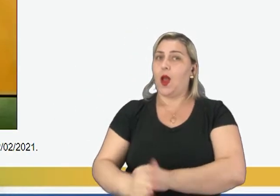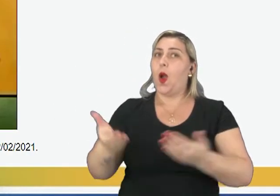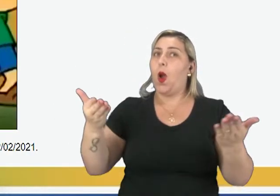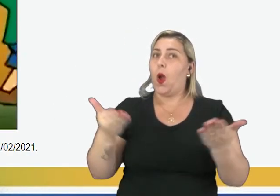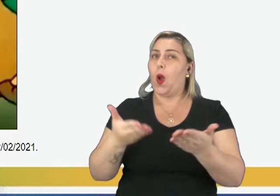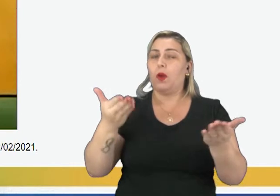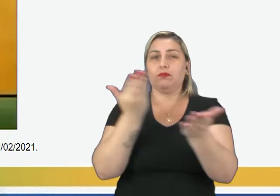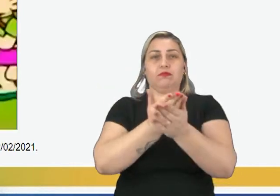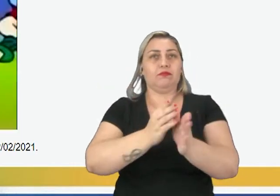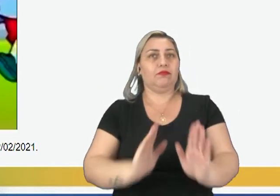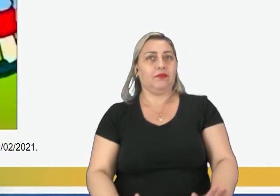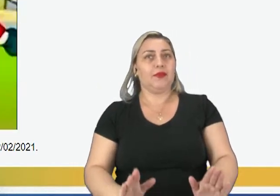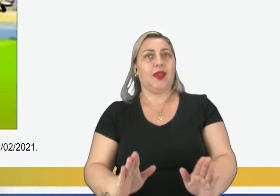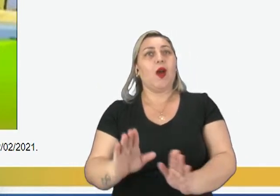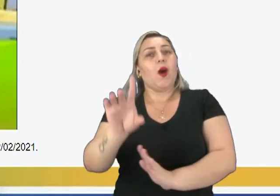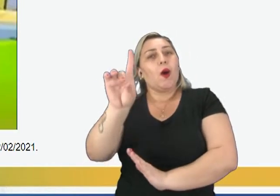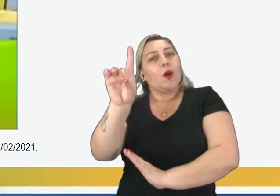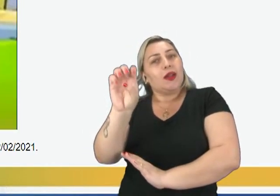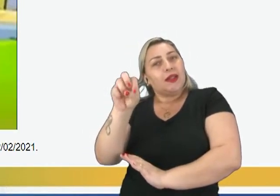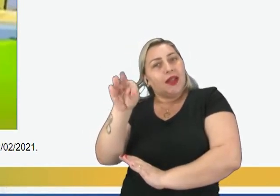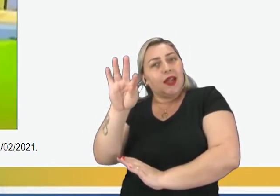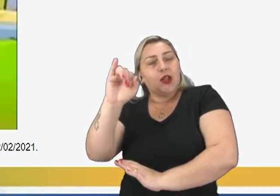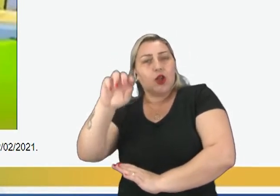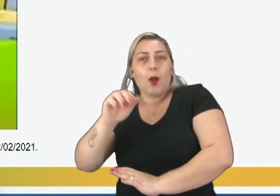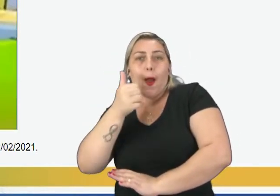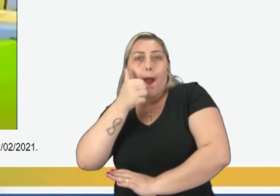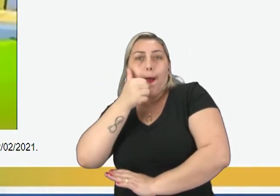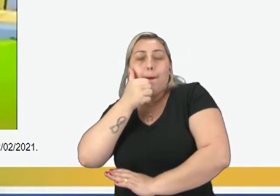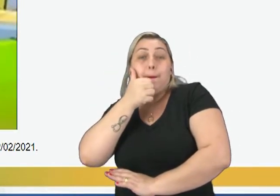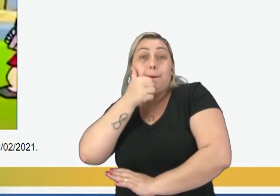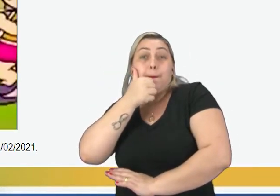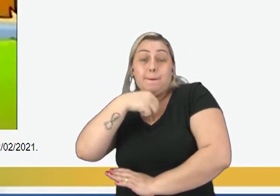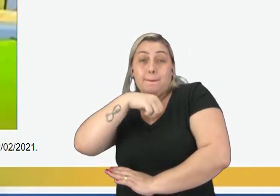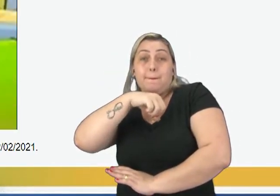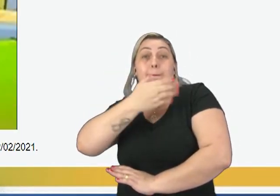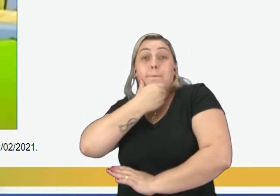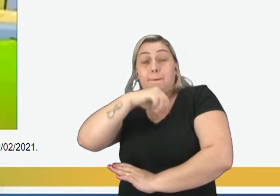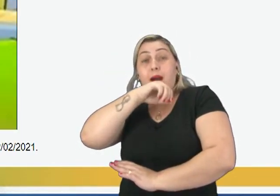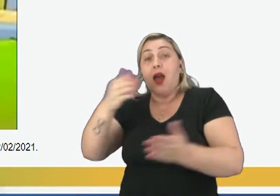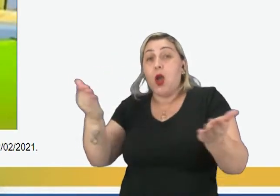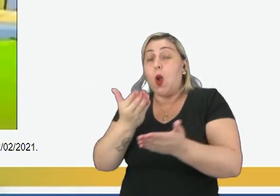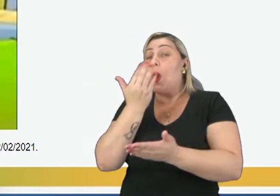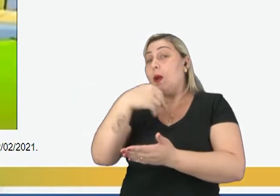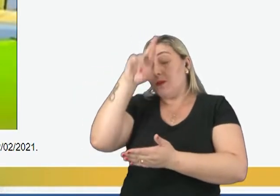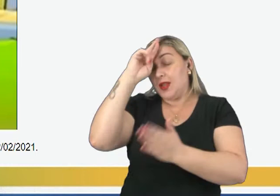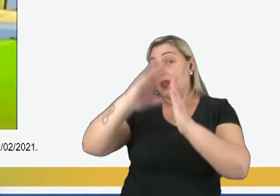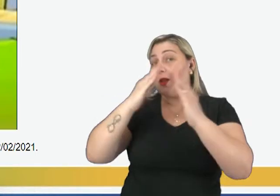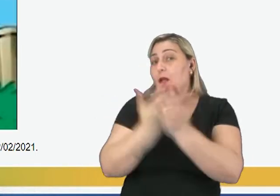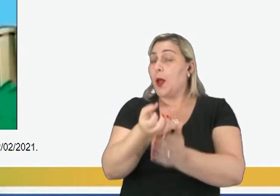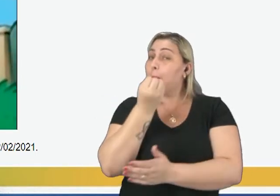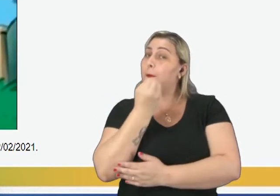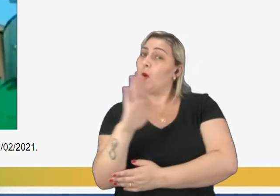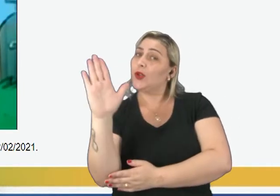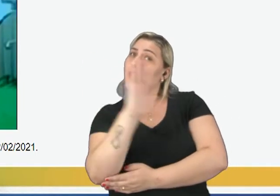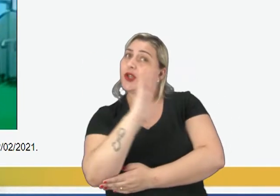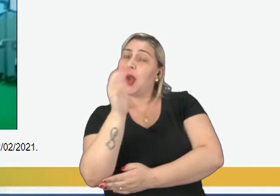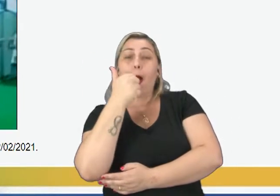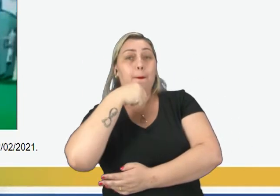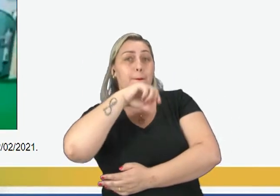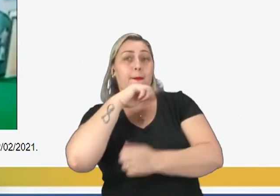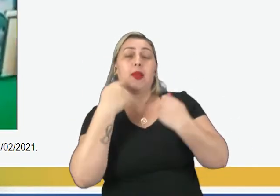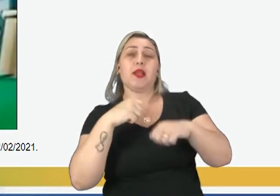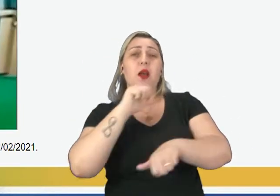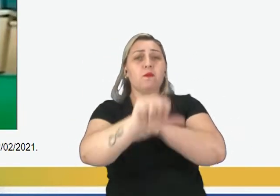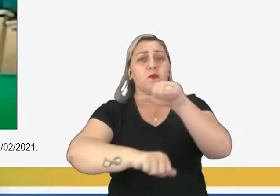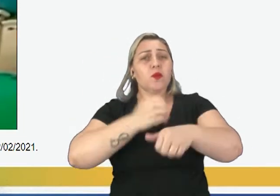só. Oi, seu dentinho. Oi, Pai, eu almocei hoje na escola. que bom, filho. Tchau, dentinho. Mamãe, nós